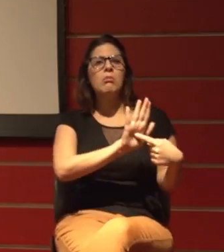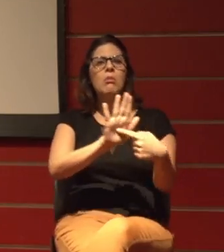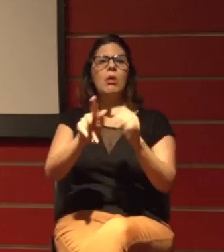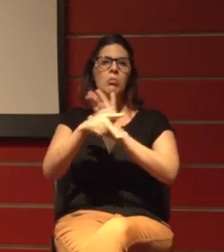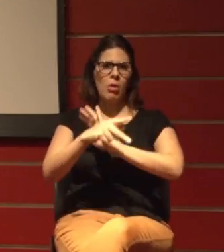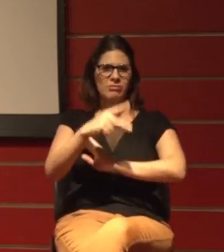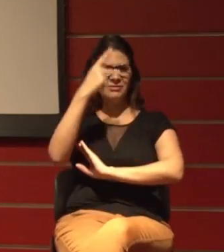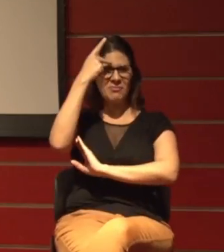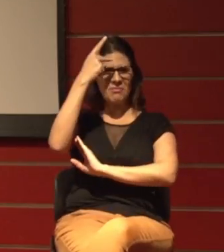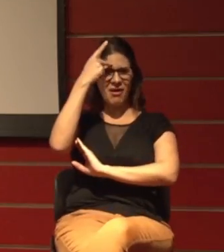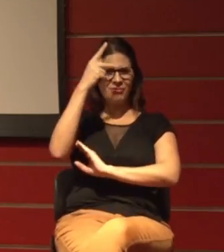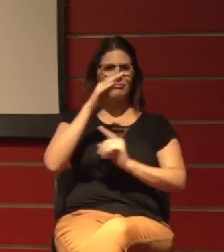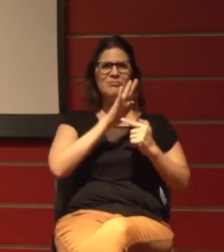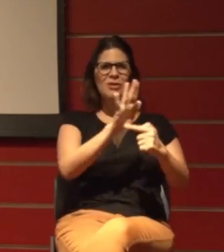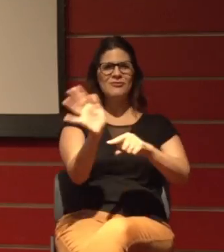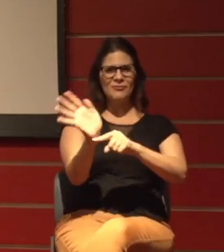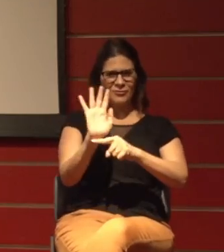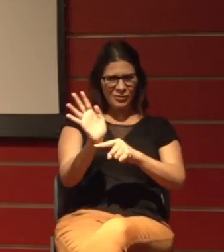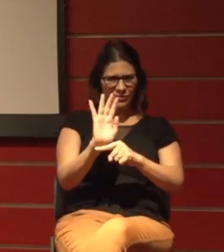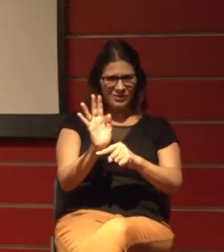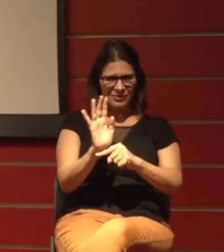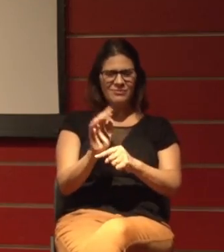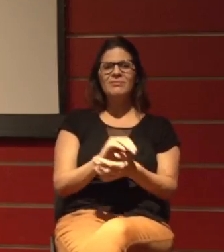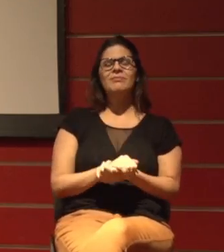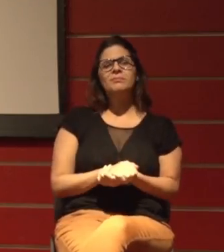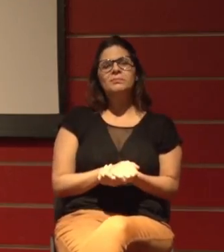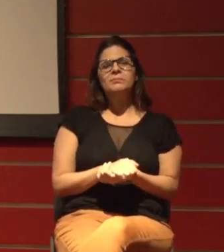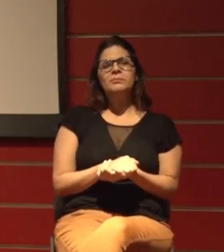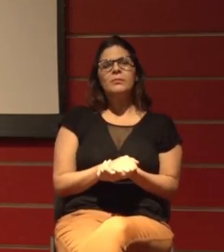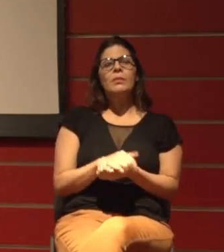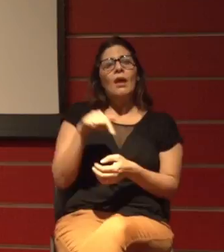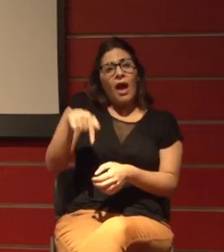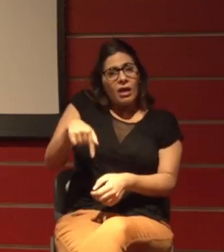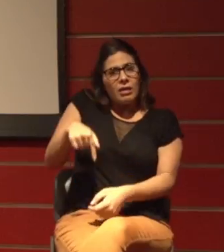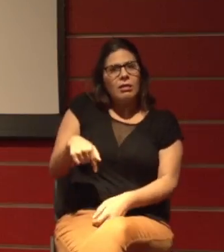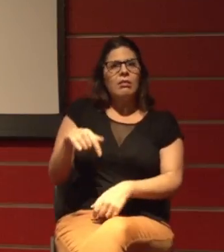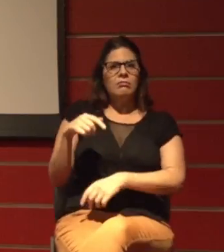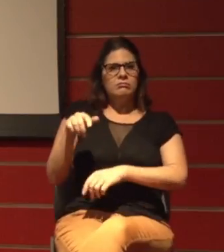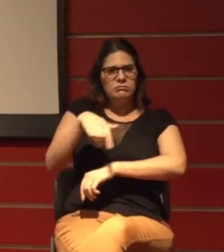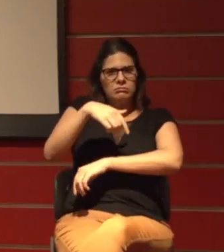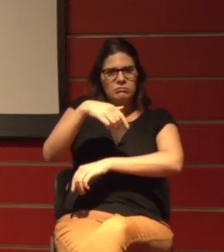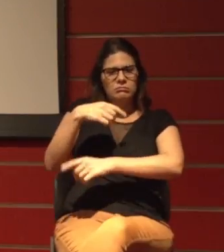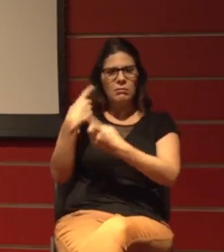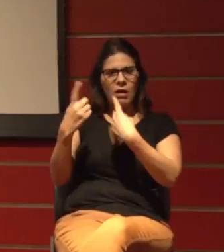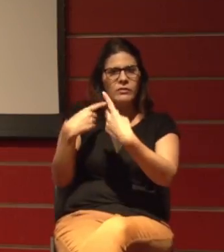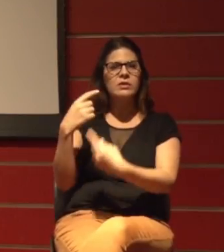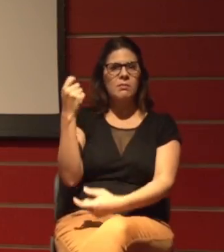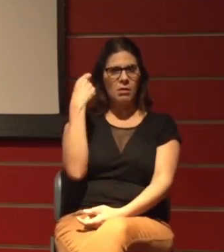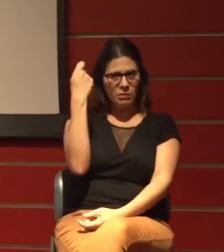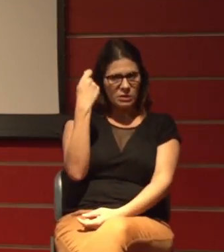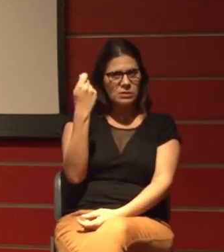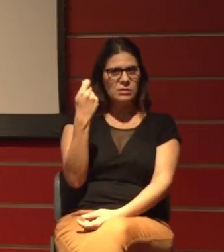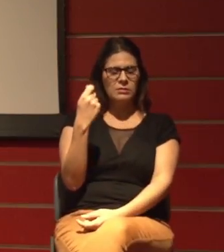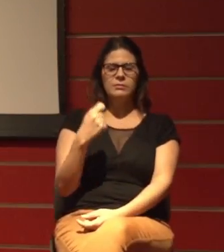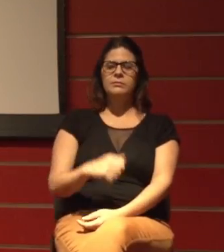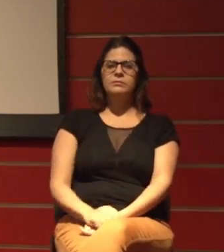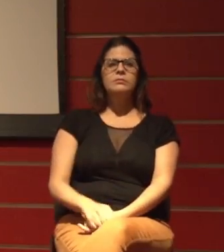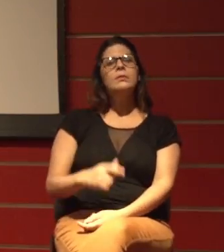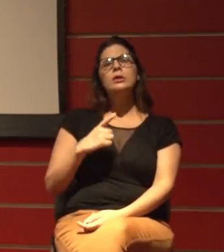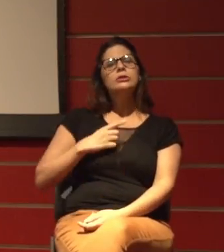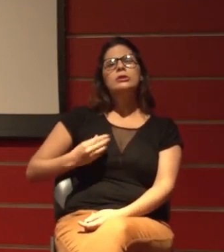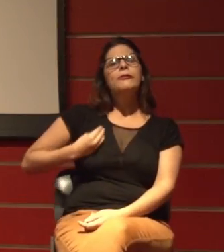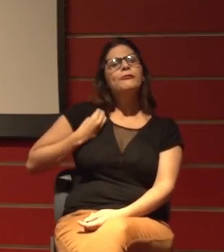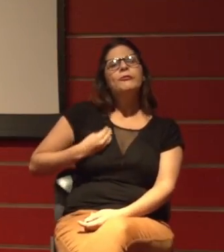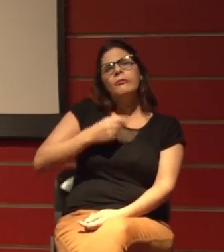e lá presente foi aqui na vinda Paulista mesmo né E ali tava presente mais de 400